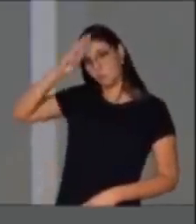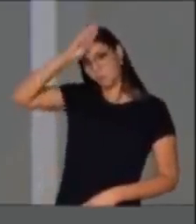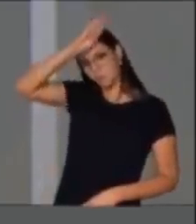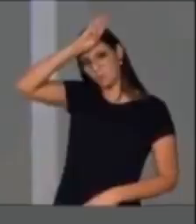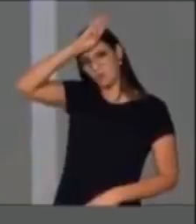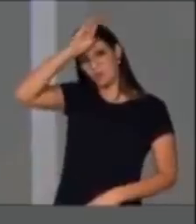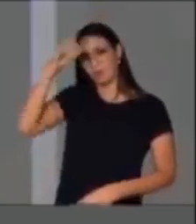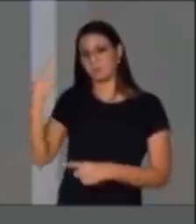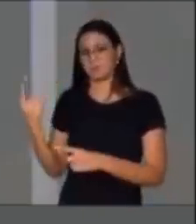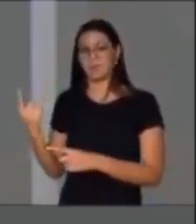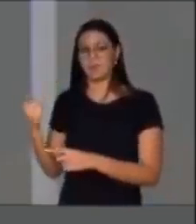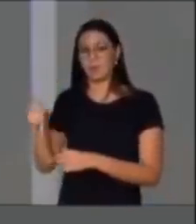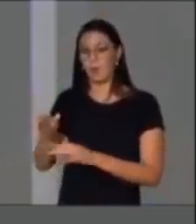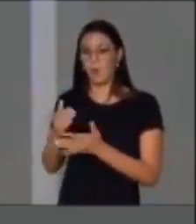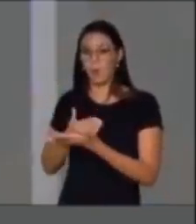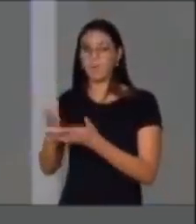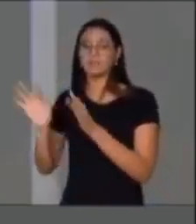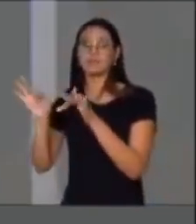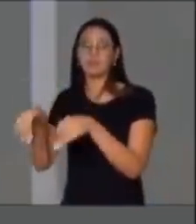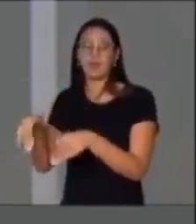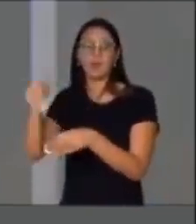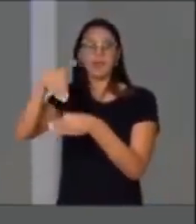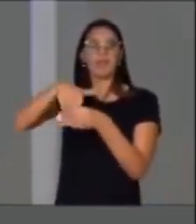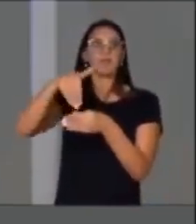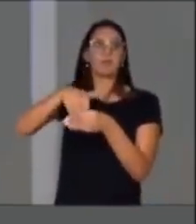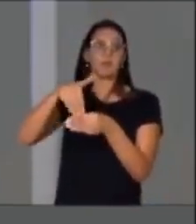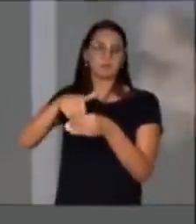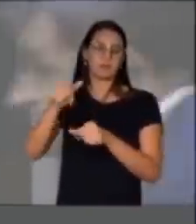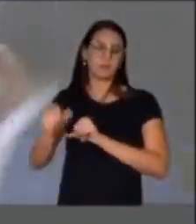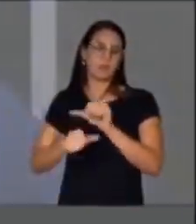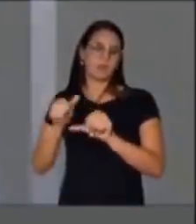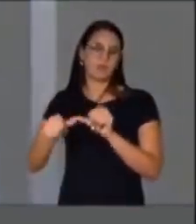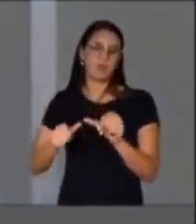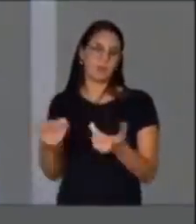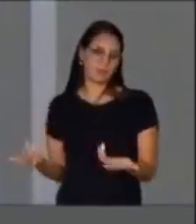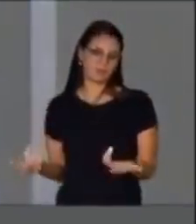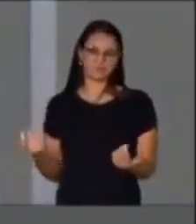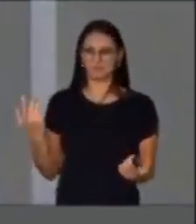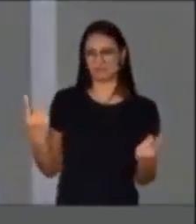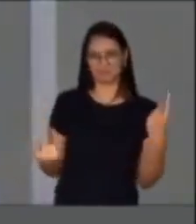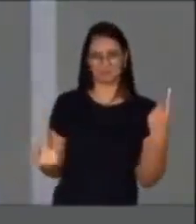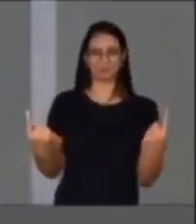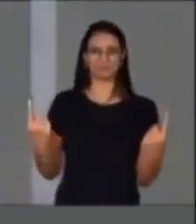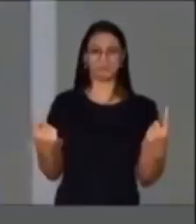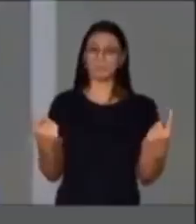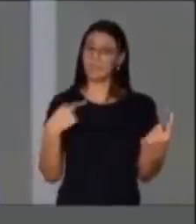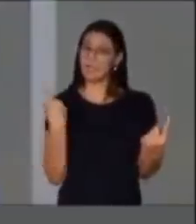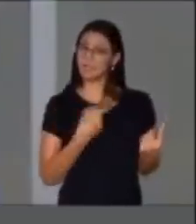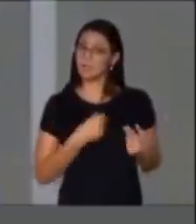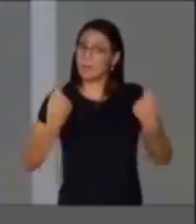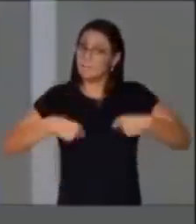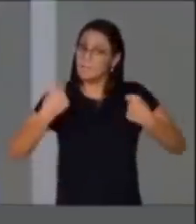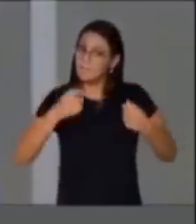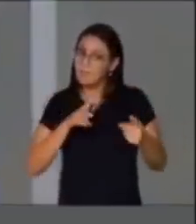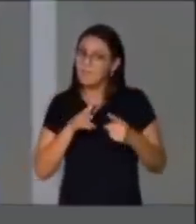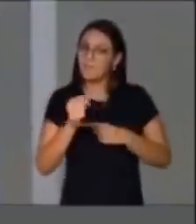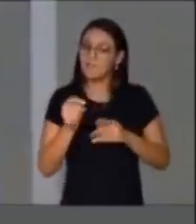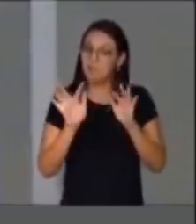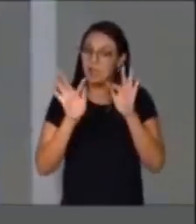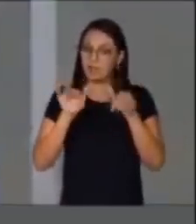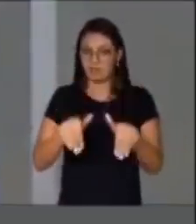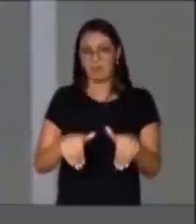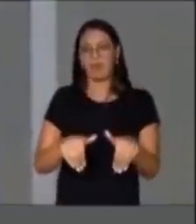Bolsonaro está começando pela final. A final é a votação da reforma previdenciária. E a gente precisa vencer essa